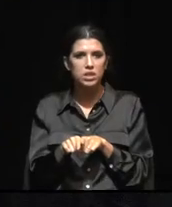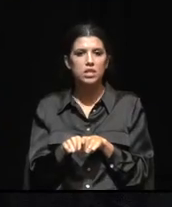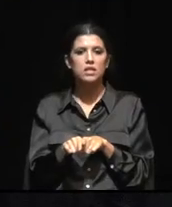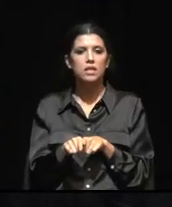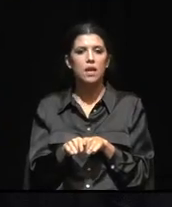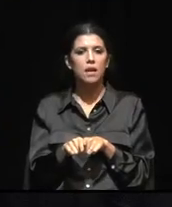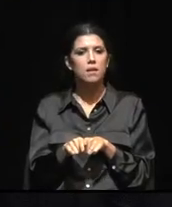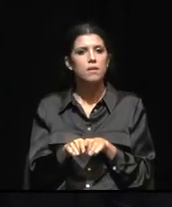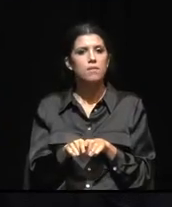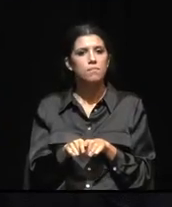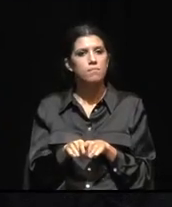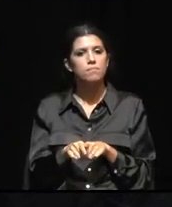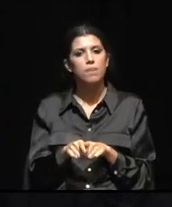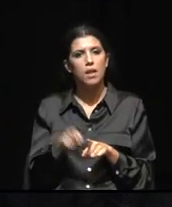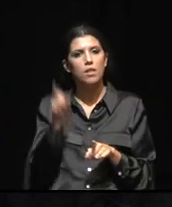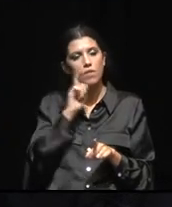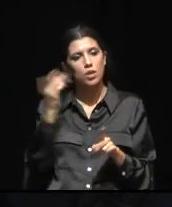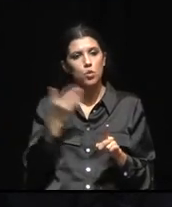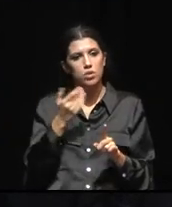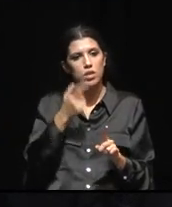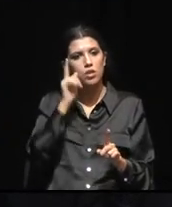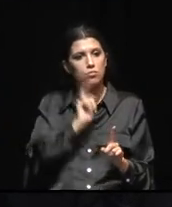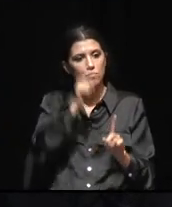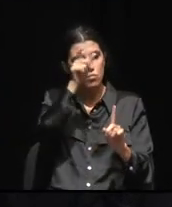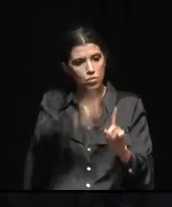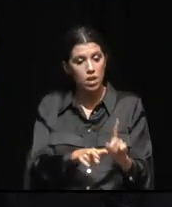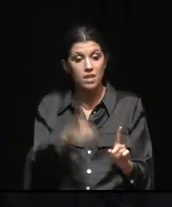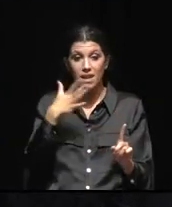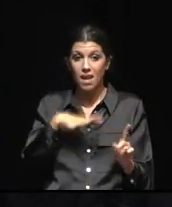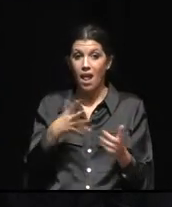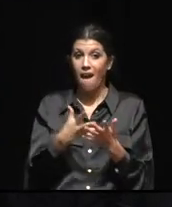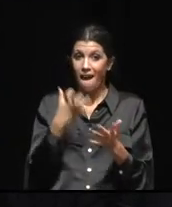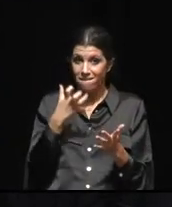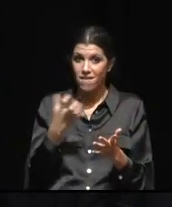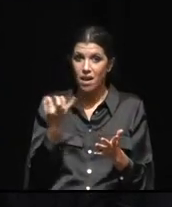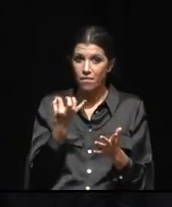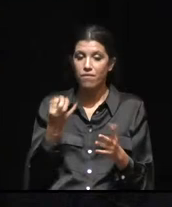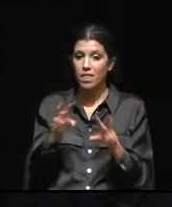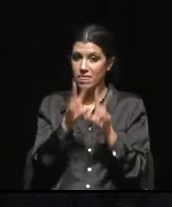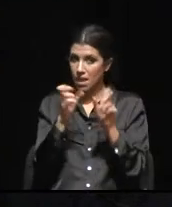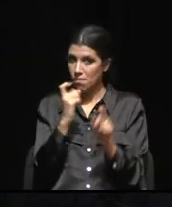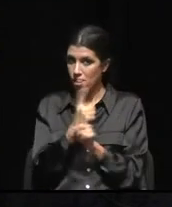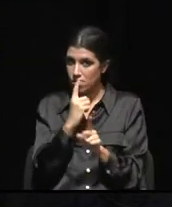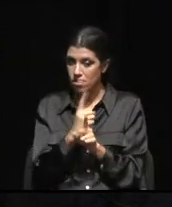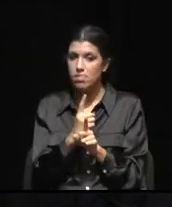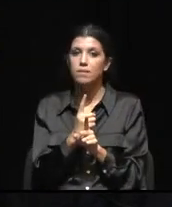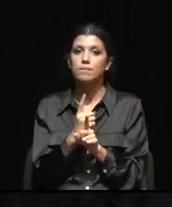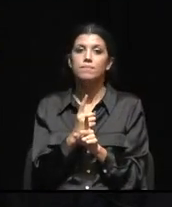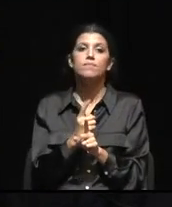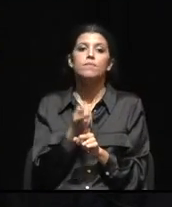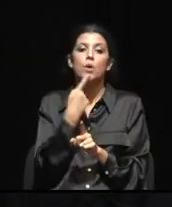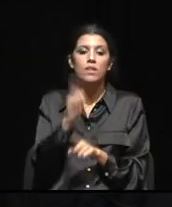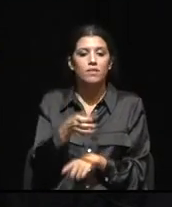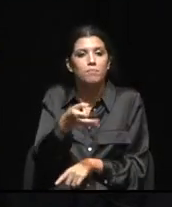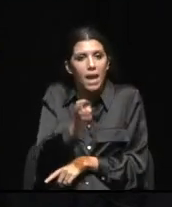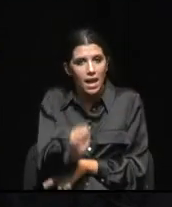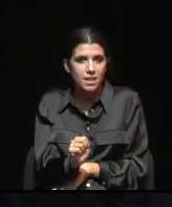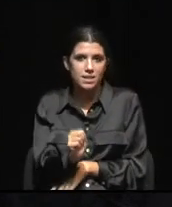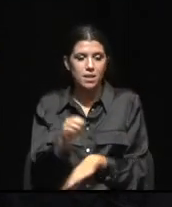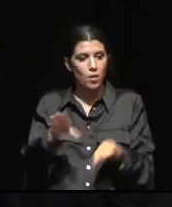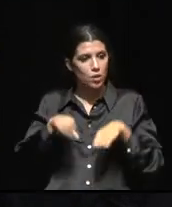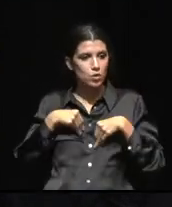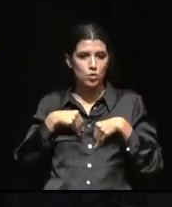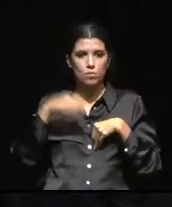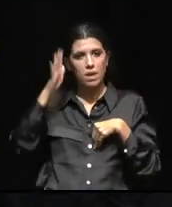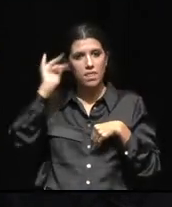proclamarem pelos direitos da mulher quero salientar que também nesta matéria mais uma vez o PS Assuma a